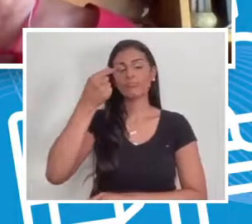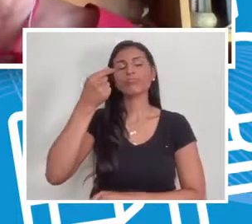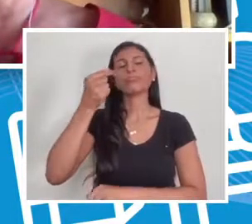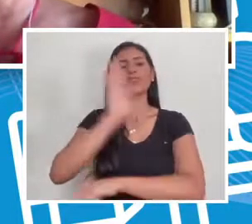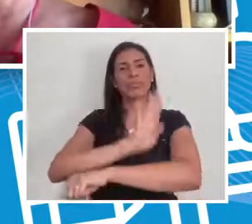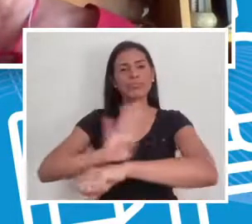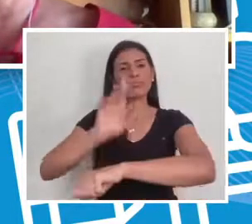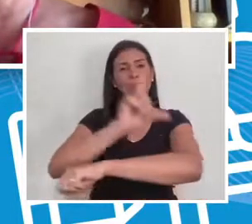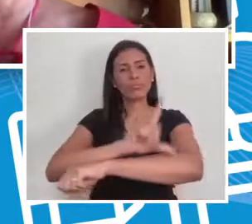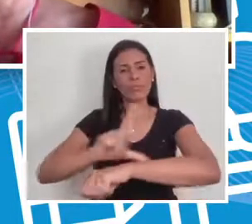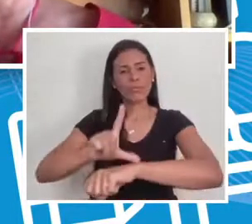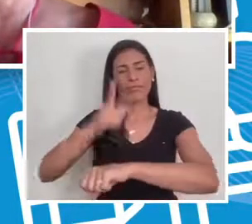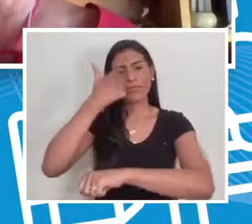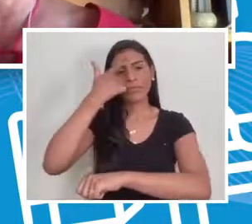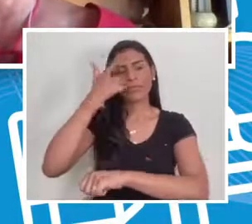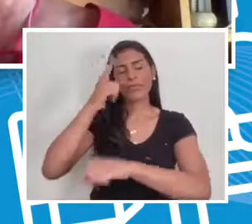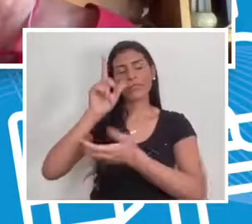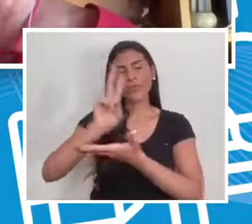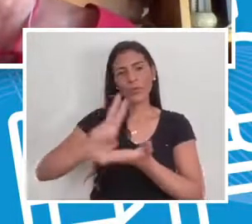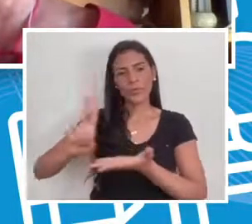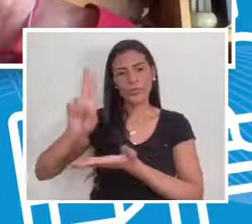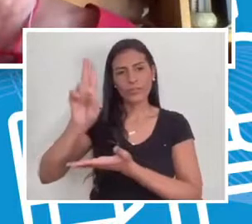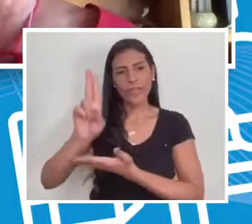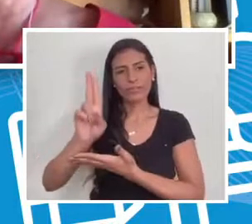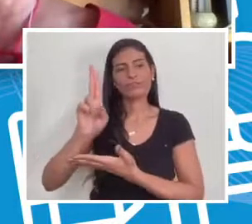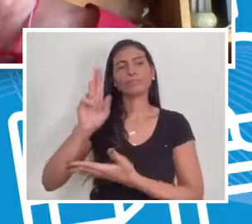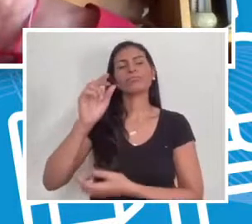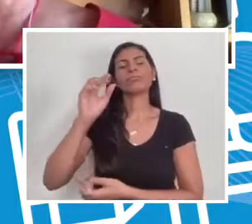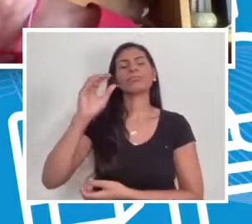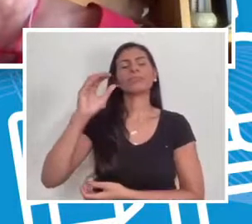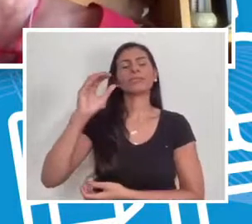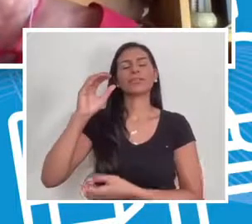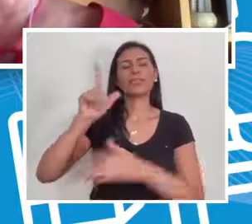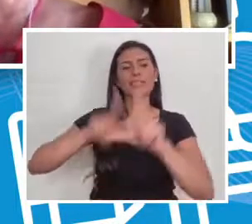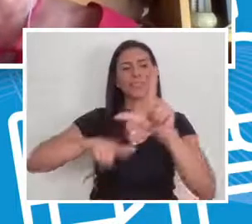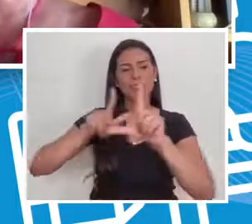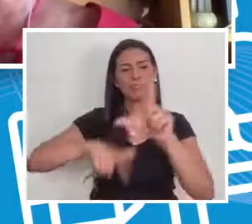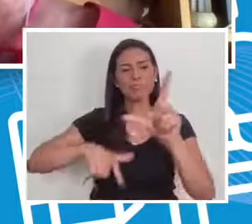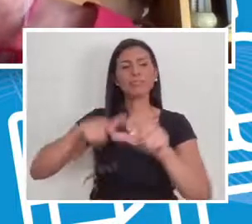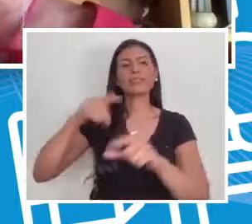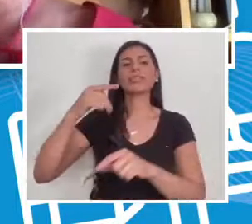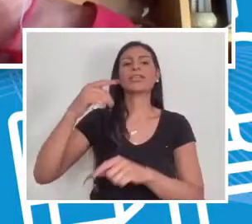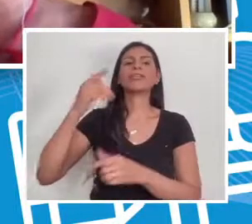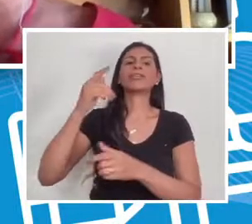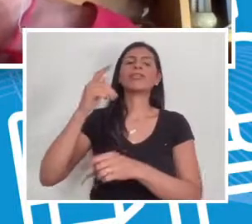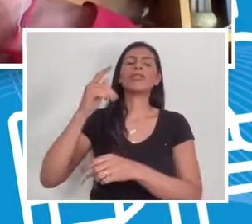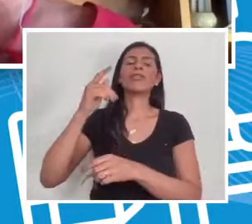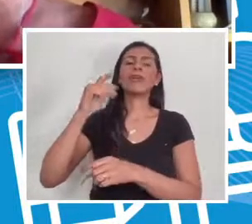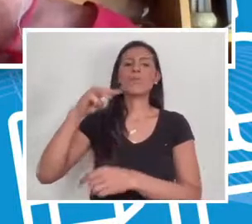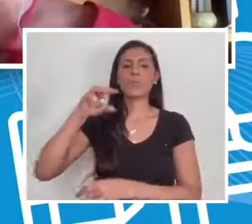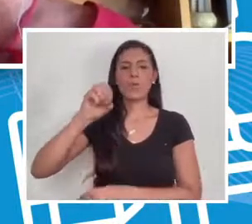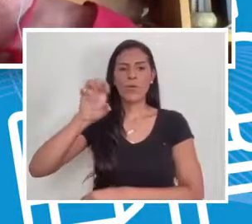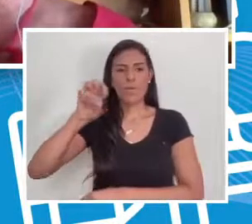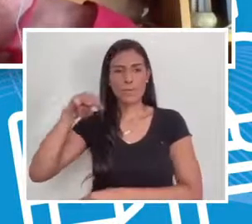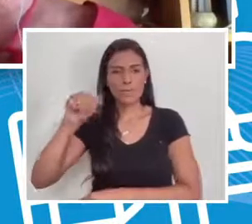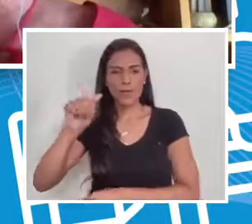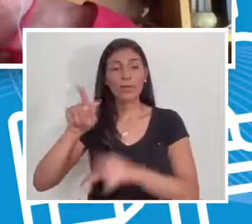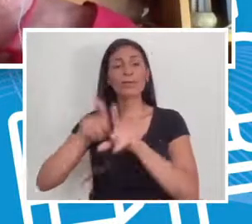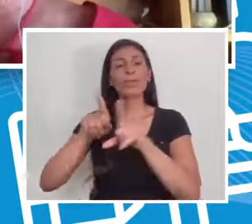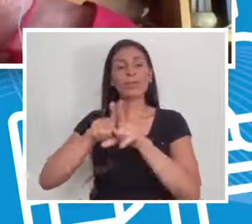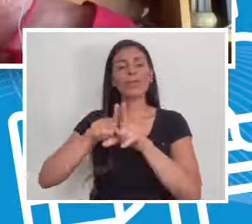Faculdade de Filosofia, Ciências e Letras de Moema, é diretora executiva do Instituto Reúna